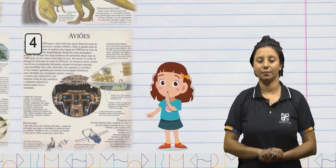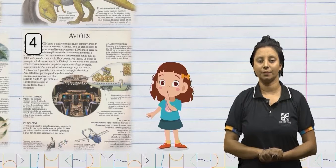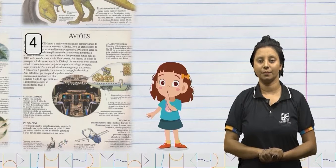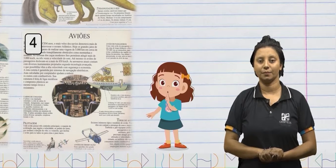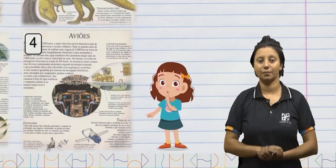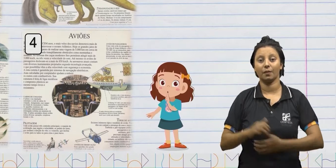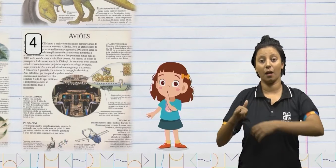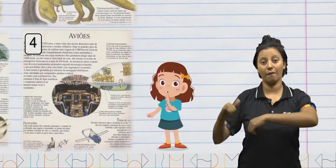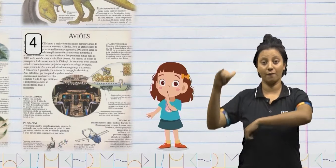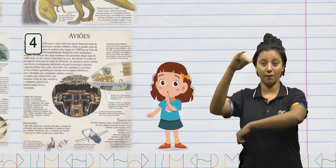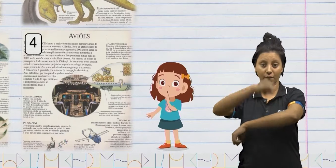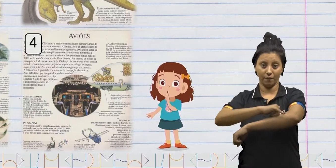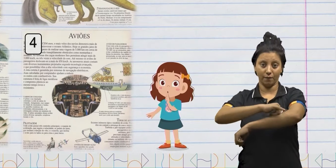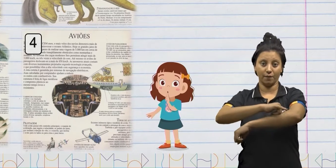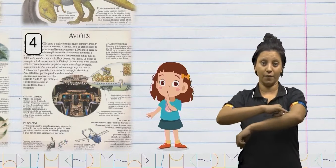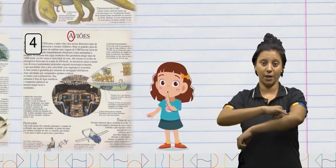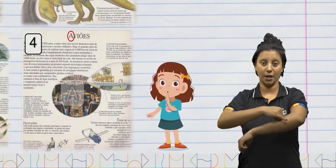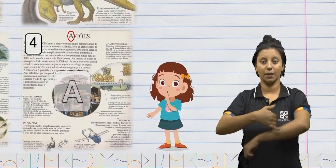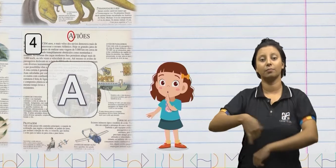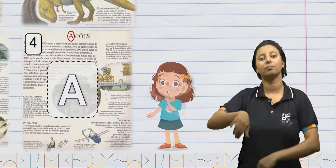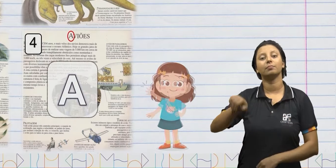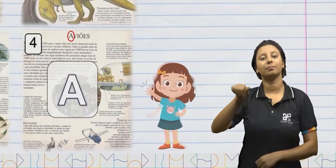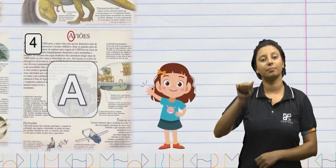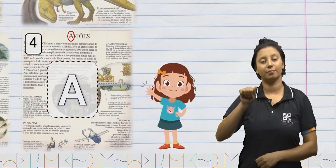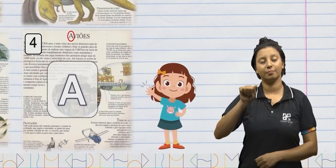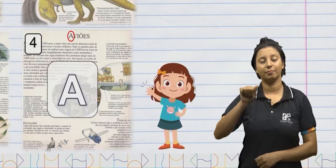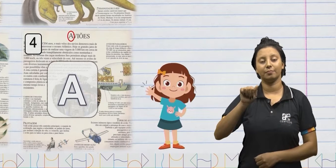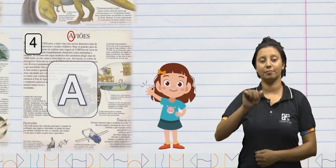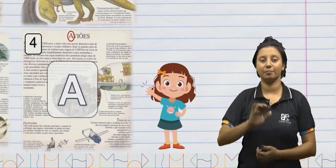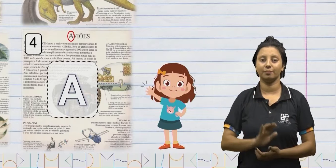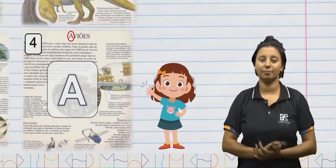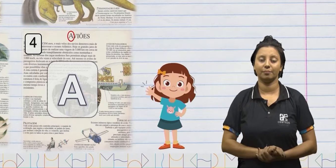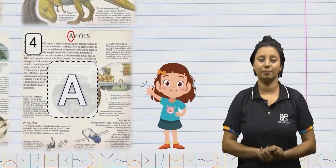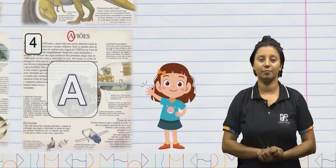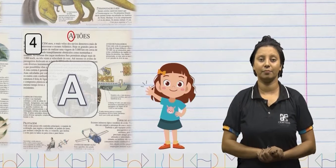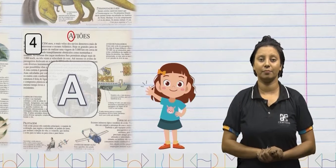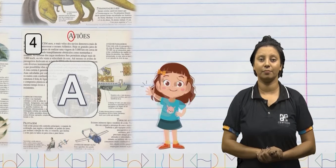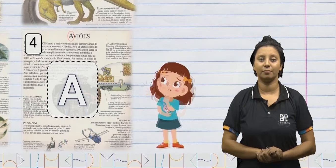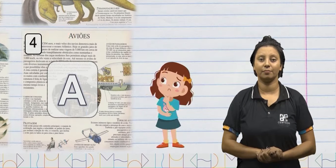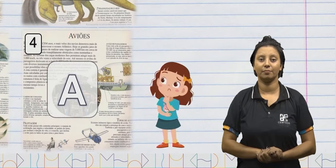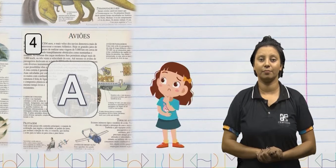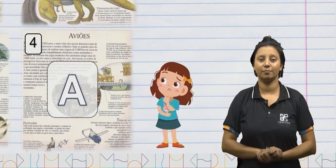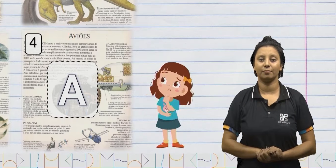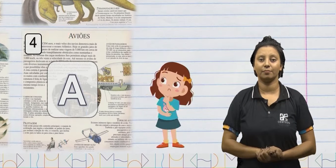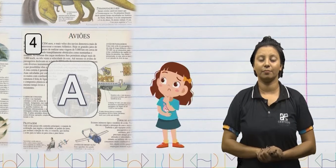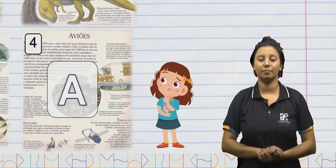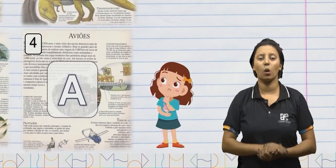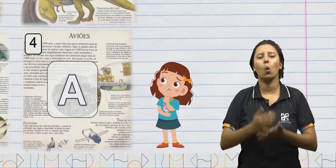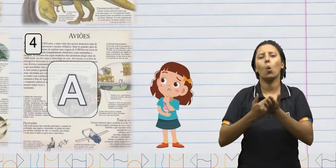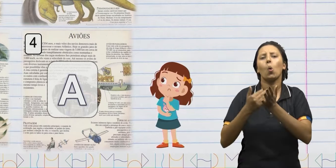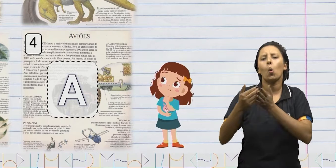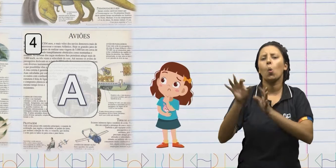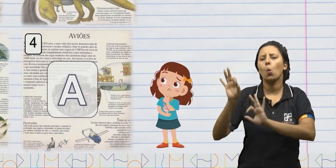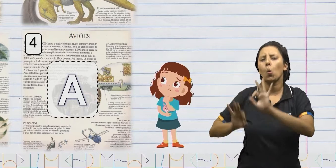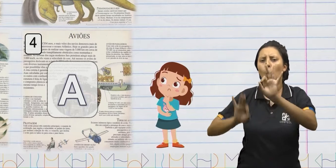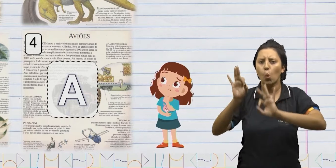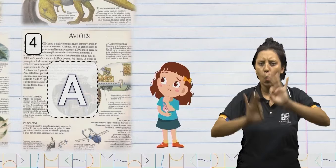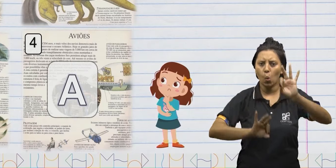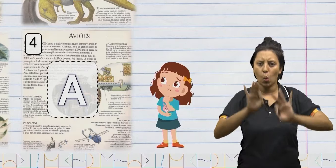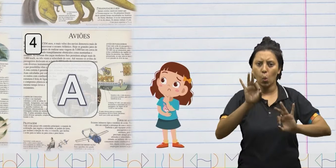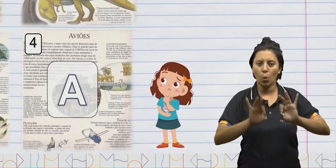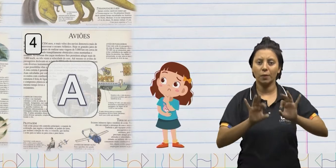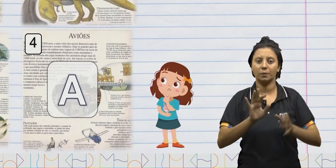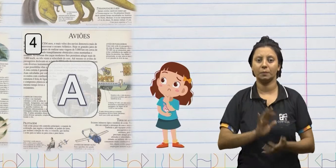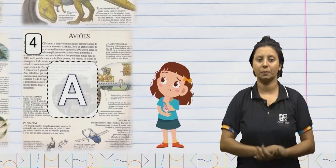o verbete aviões inicia com a letra A. Vamos começar a organizar em ordem